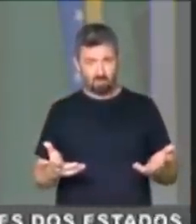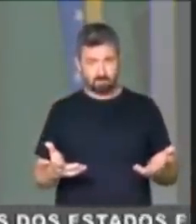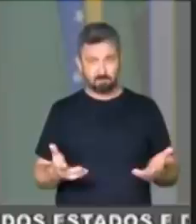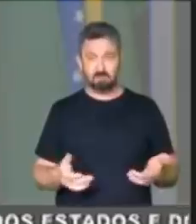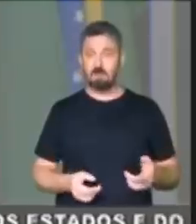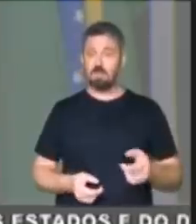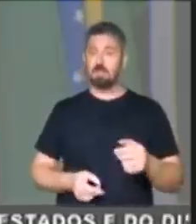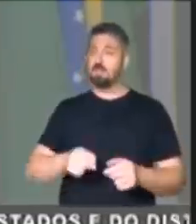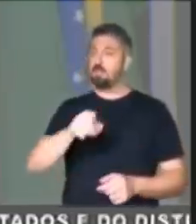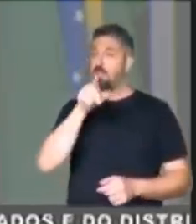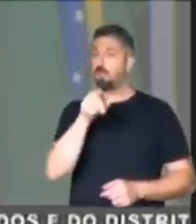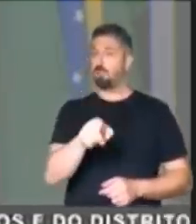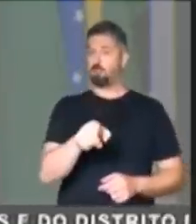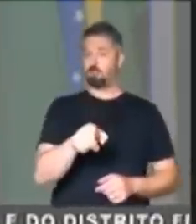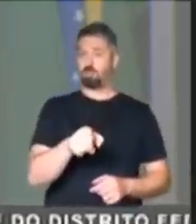Isso é